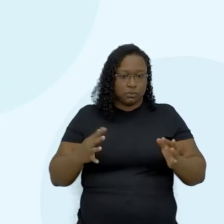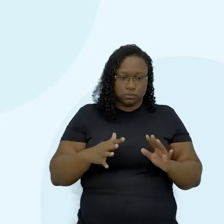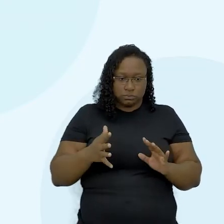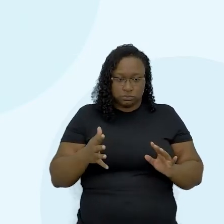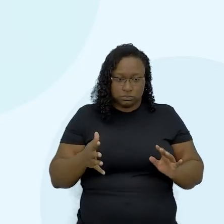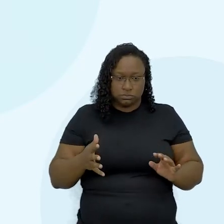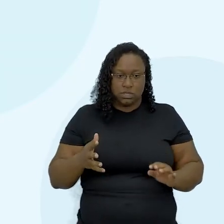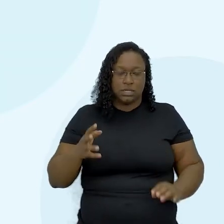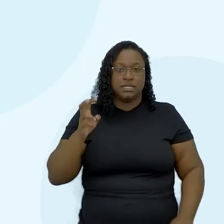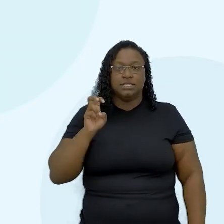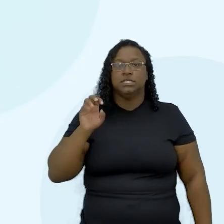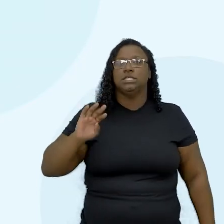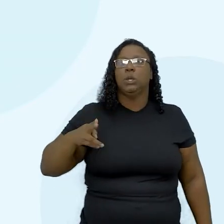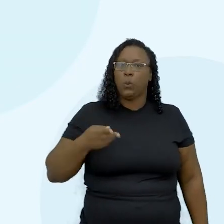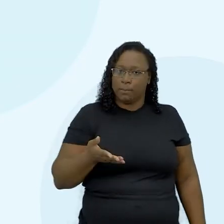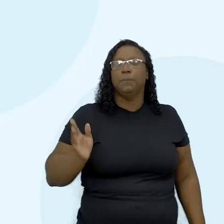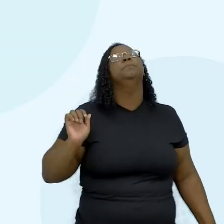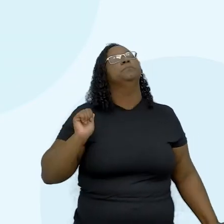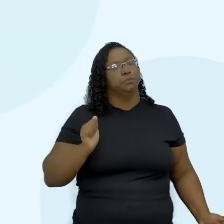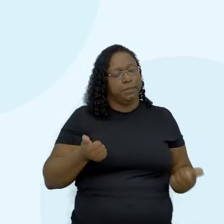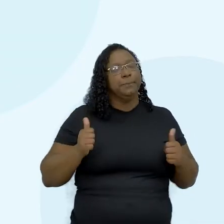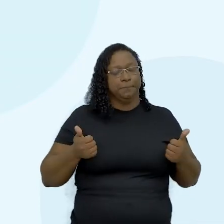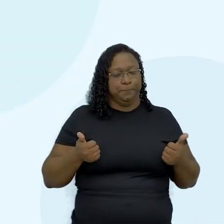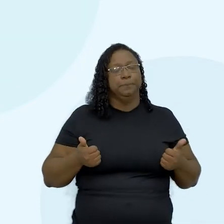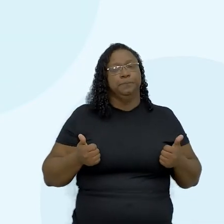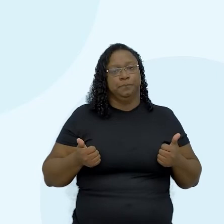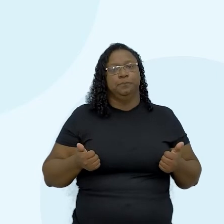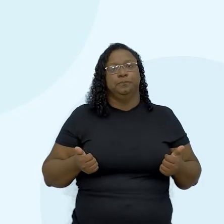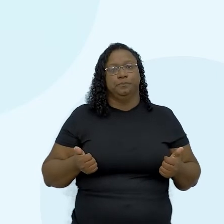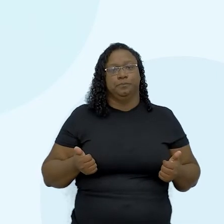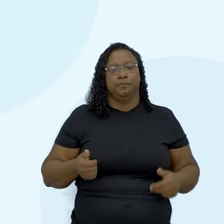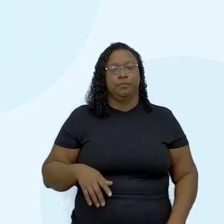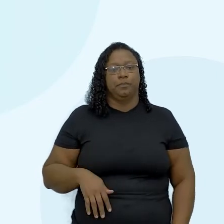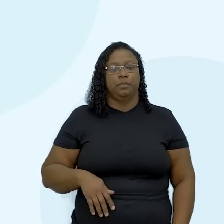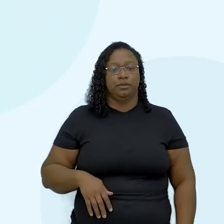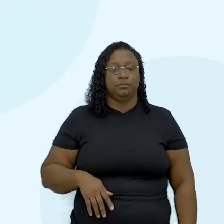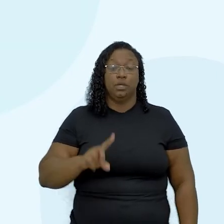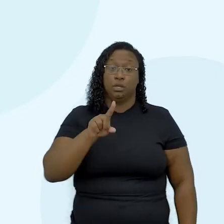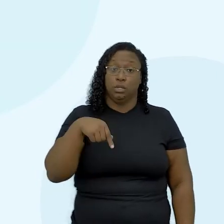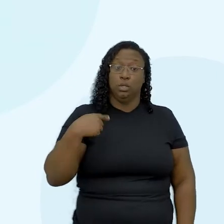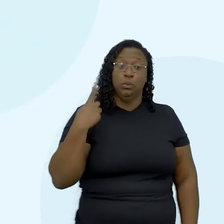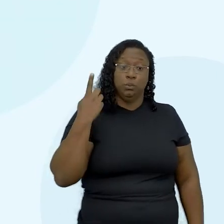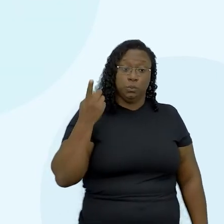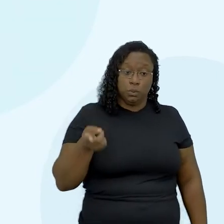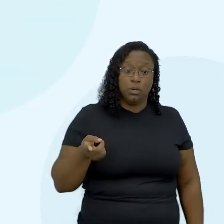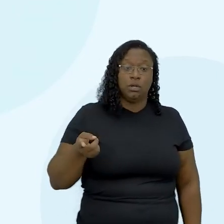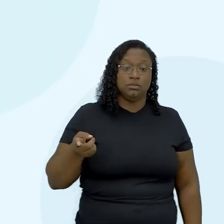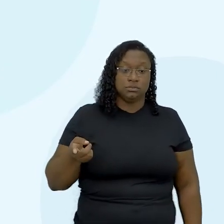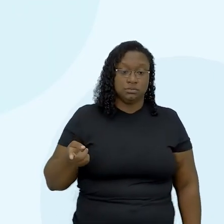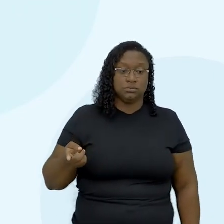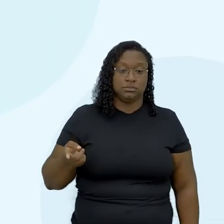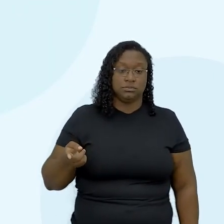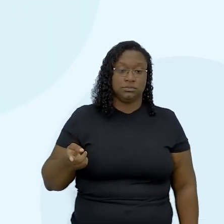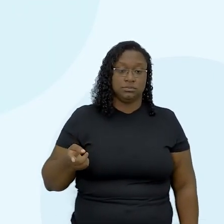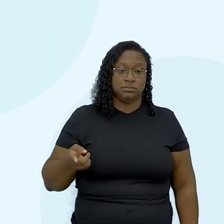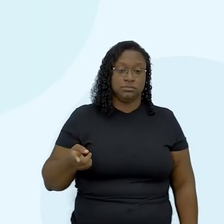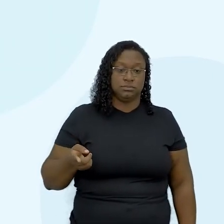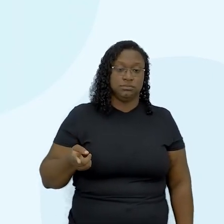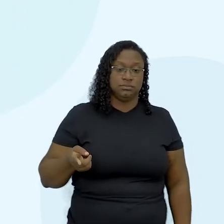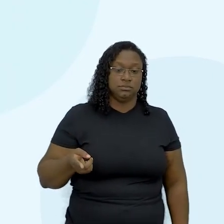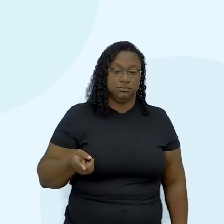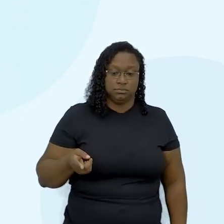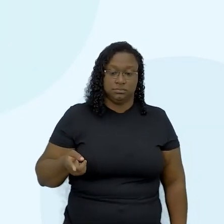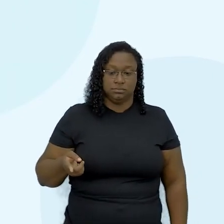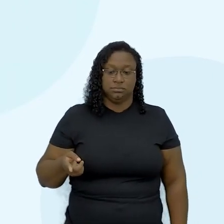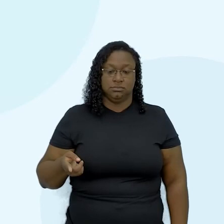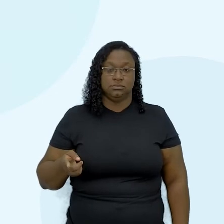4 mil, 5 mil. 5 mil, muito bem. Que e ótimo. O outro eu pensei que. É a mesma coisa. Que figura? 2 vezes 2, 4, 4 mil. Tava mais feliz,